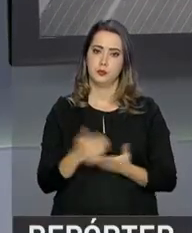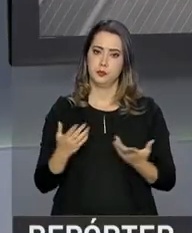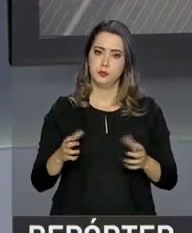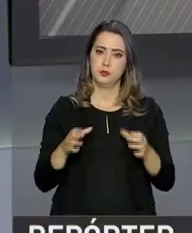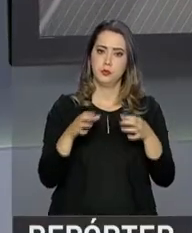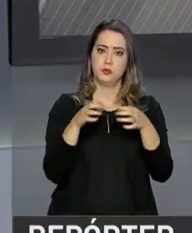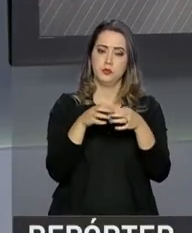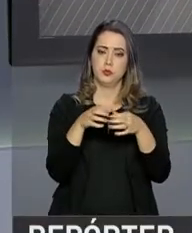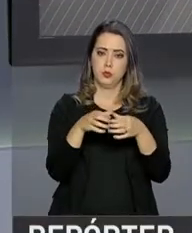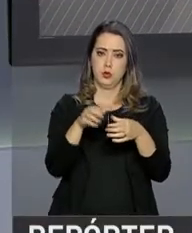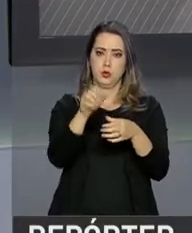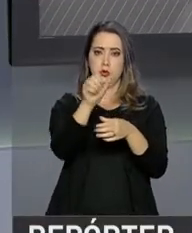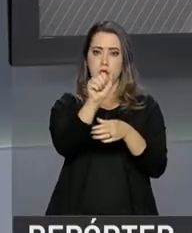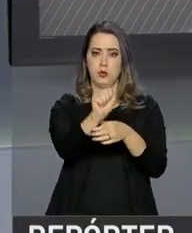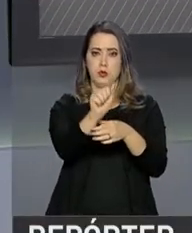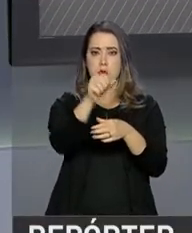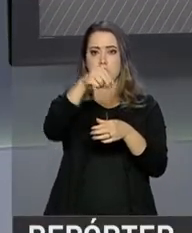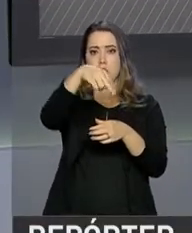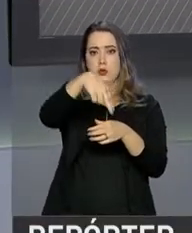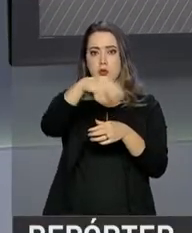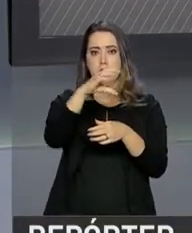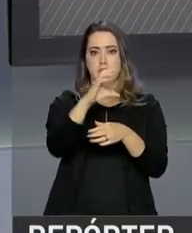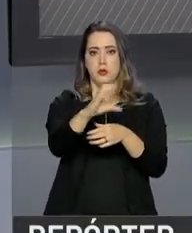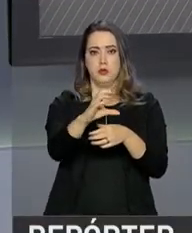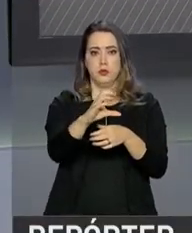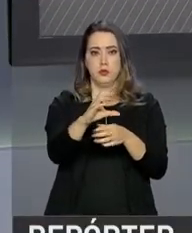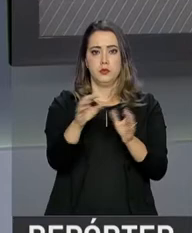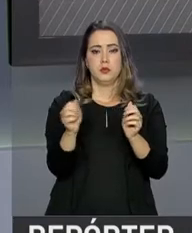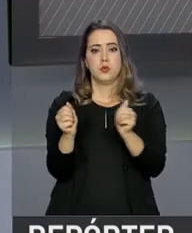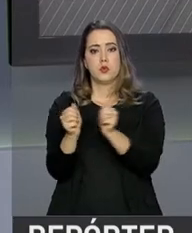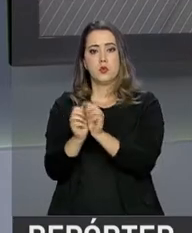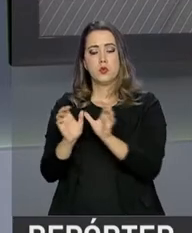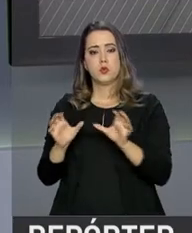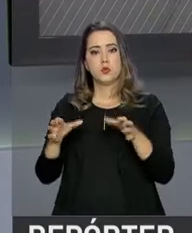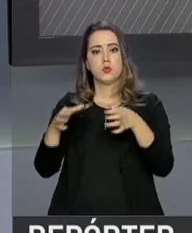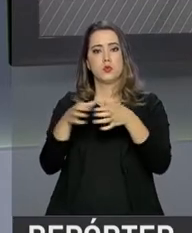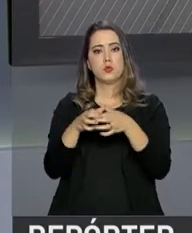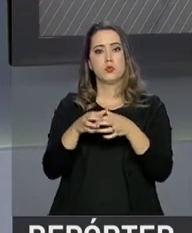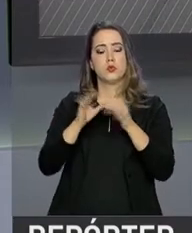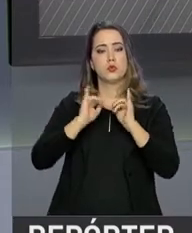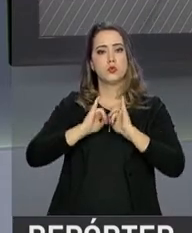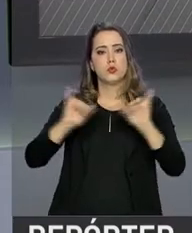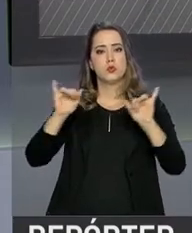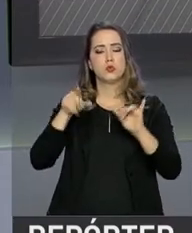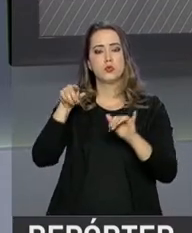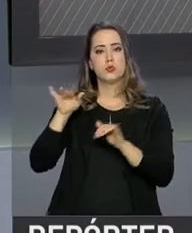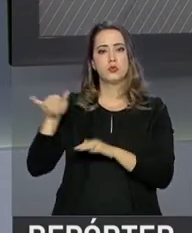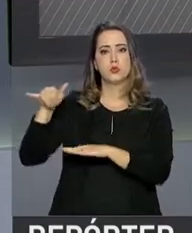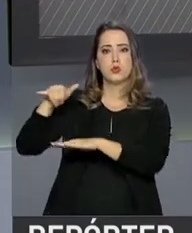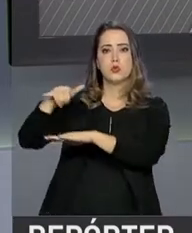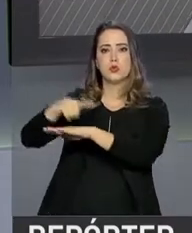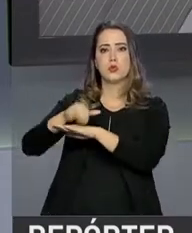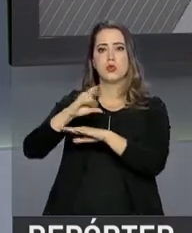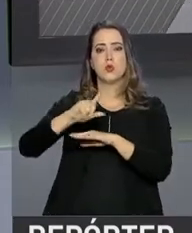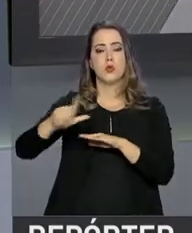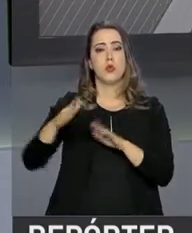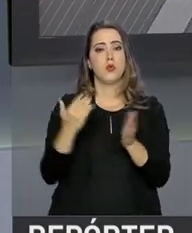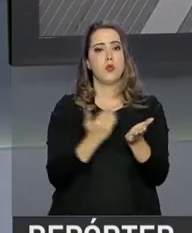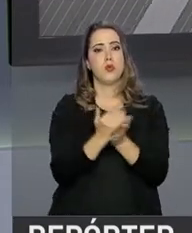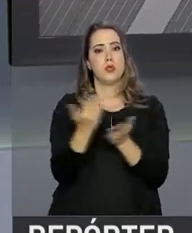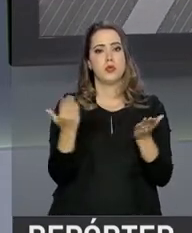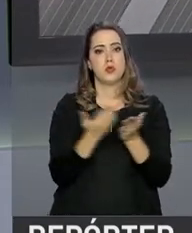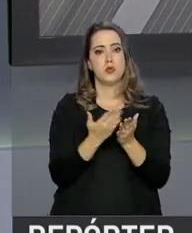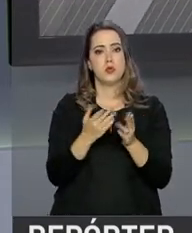agência nacional de aviação civil anac ea secretaria nacional de aviação civil começam hoje uma audiência pública sobre a